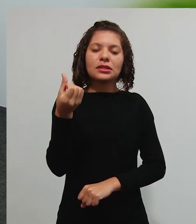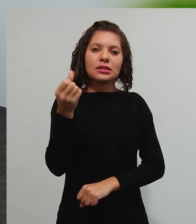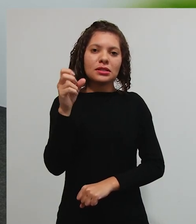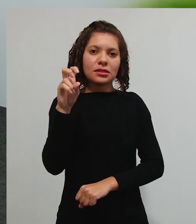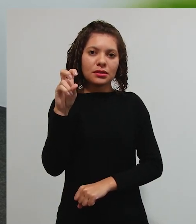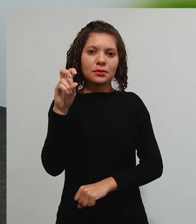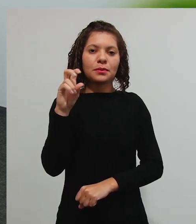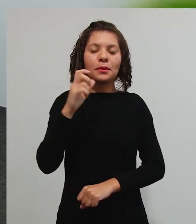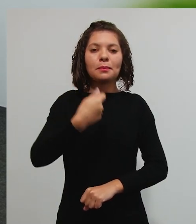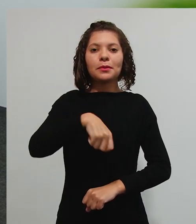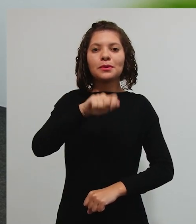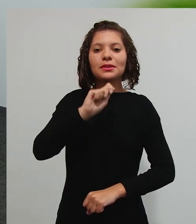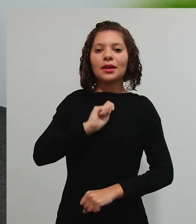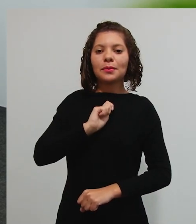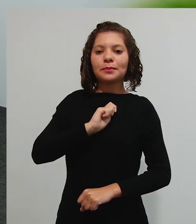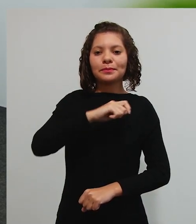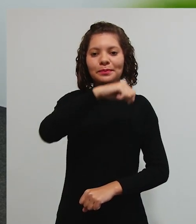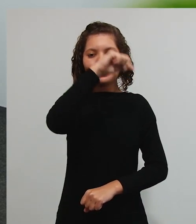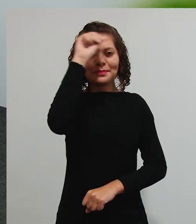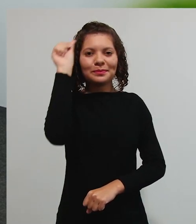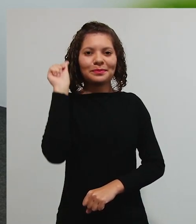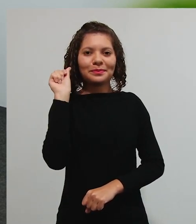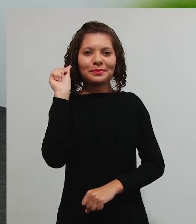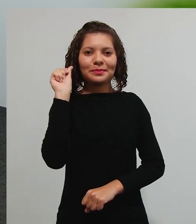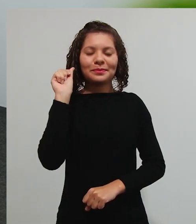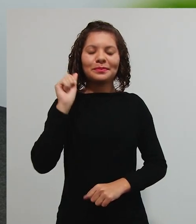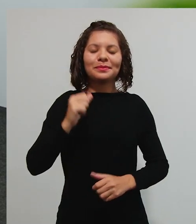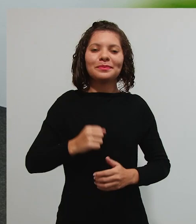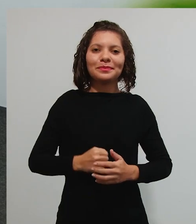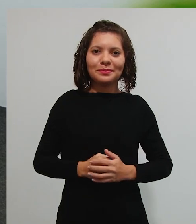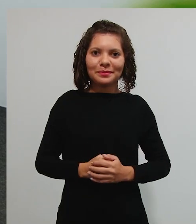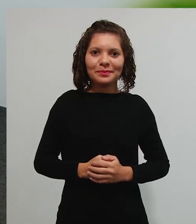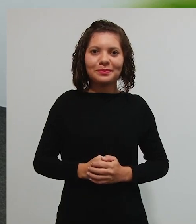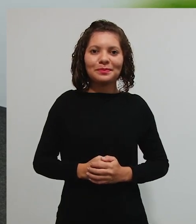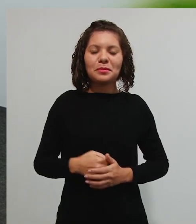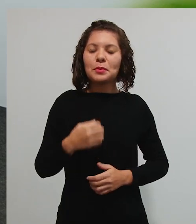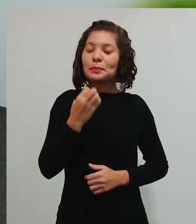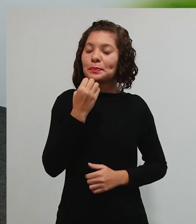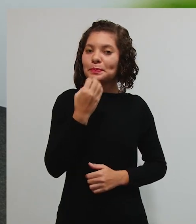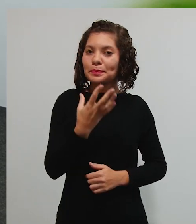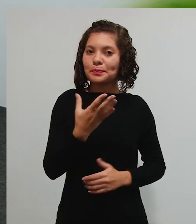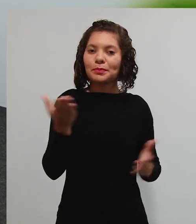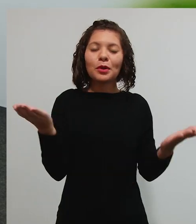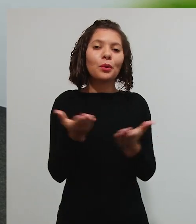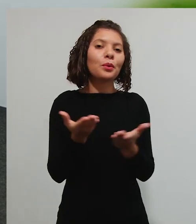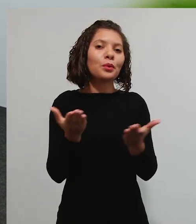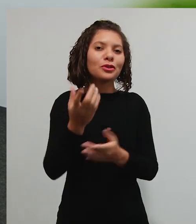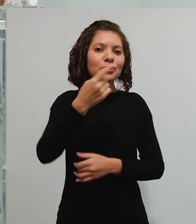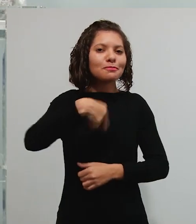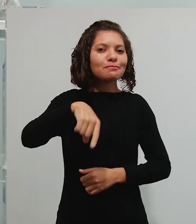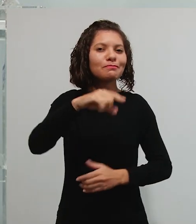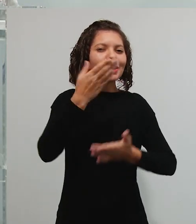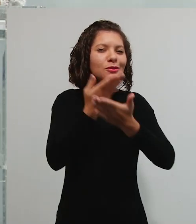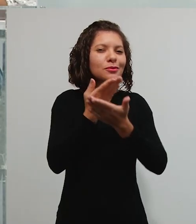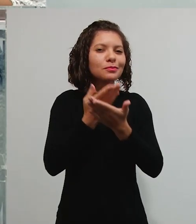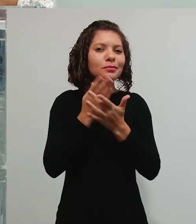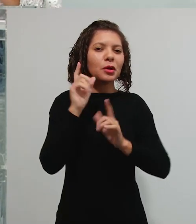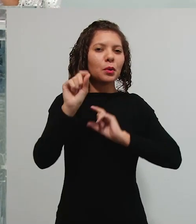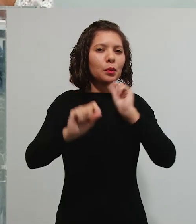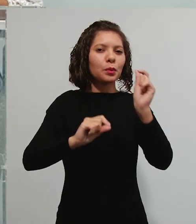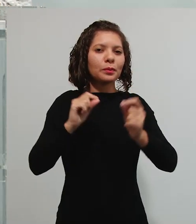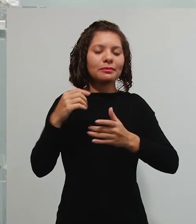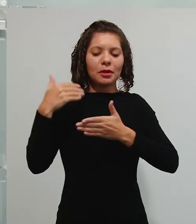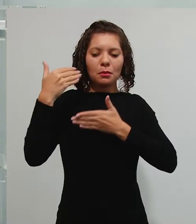o sinal que me identifica na comunidade surda é este. Bem, na aula de hoje nós vamos estudar sobre